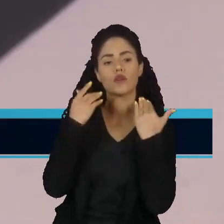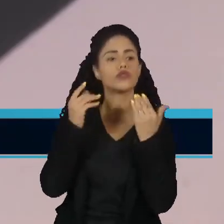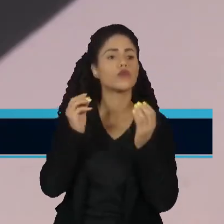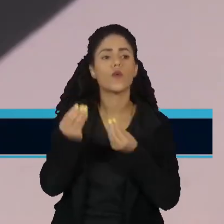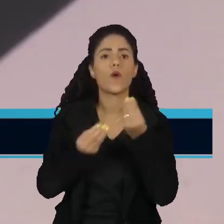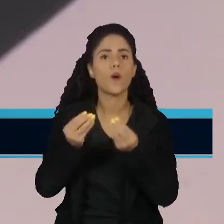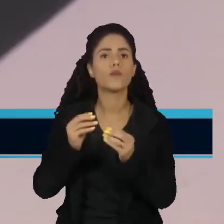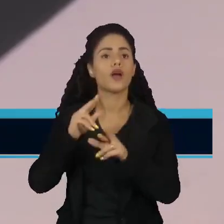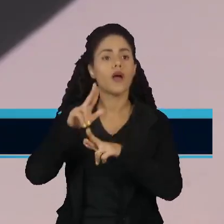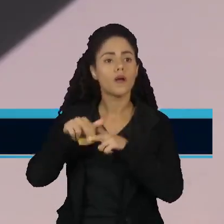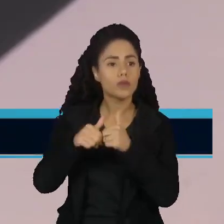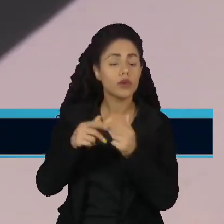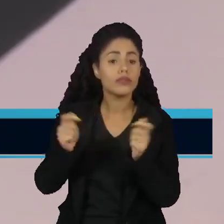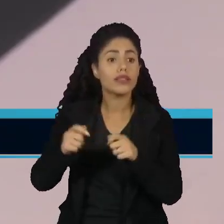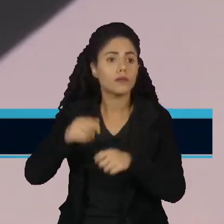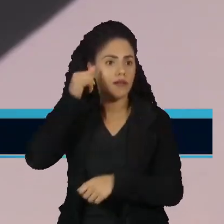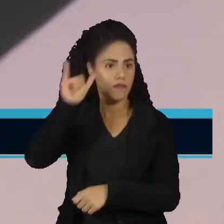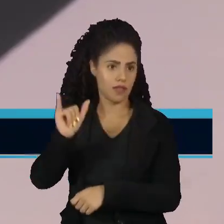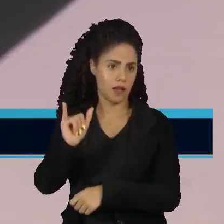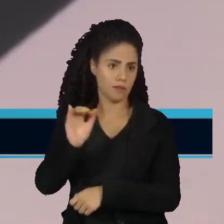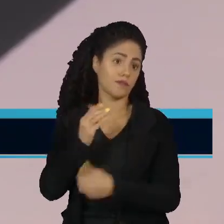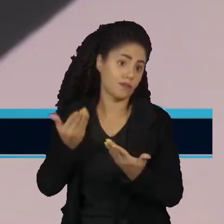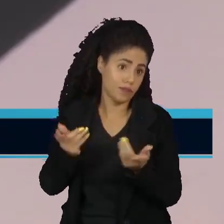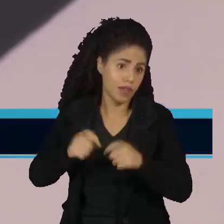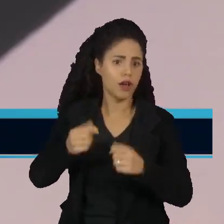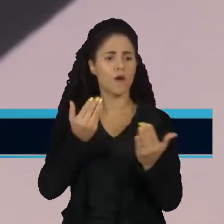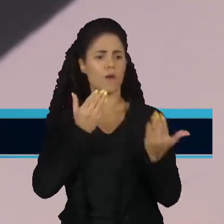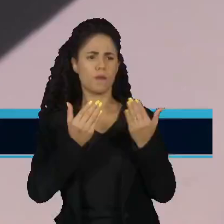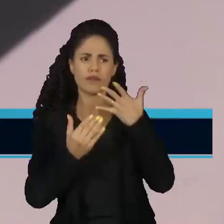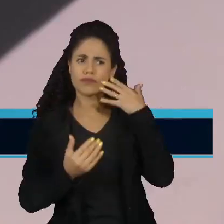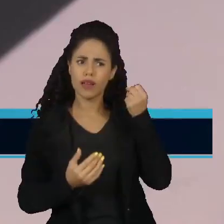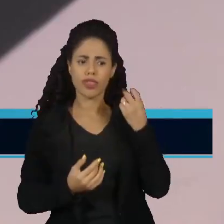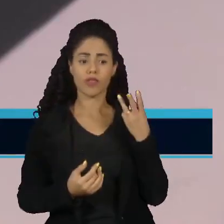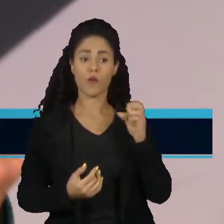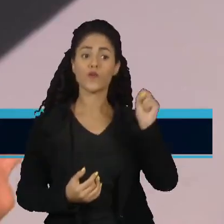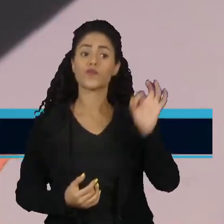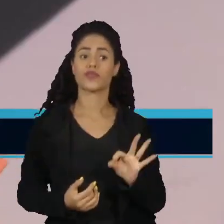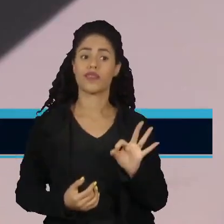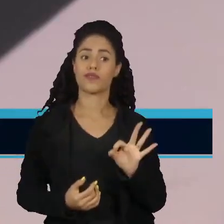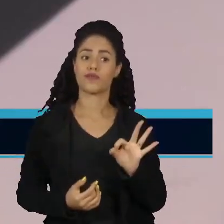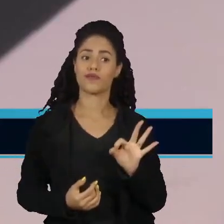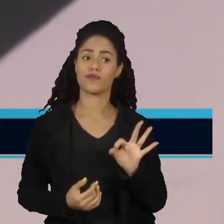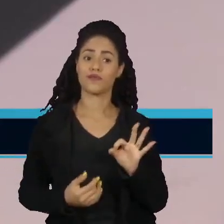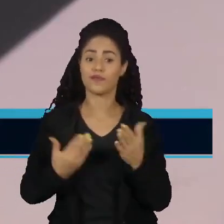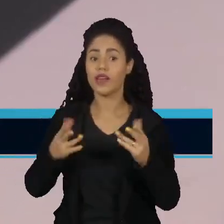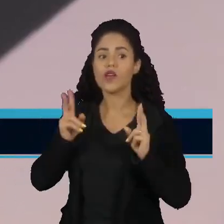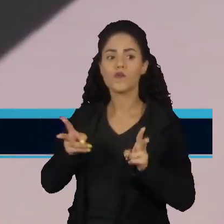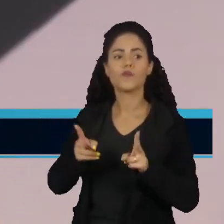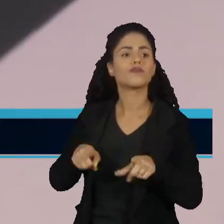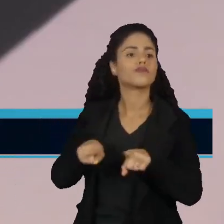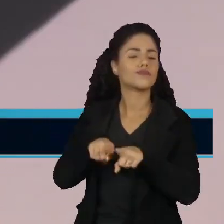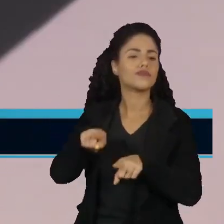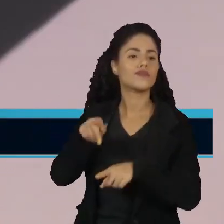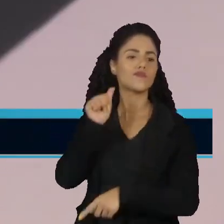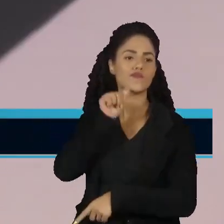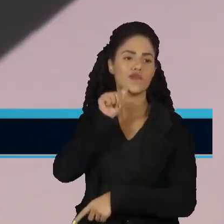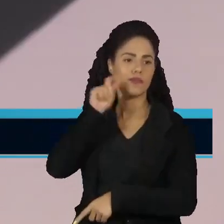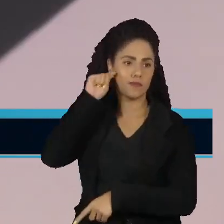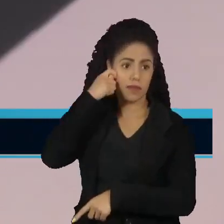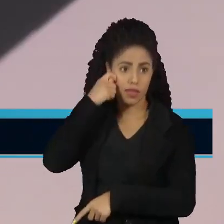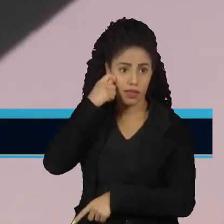são causas preveníveis. Quando você compara com os brancos, é 38%. E a mesma coisa era para as mulheres negras. Então,